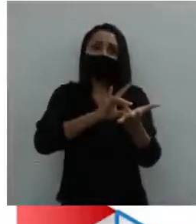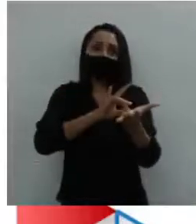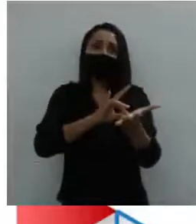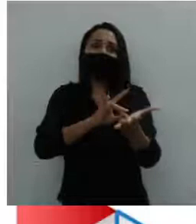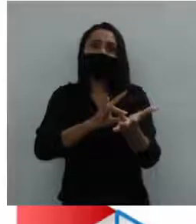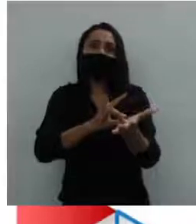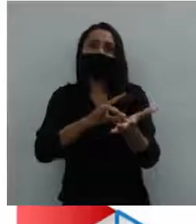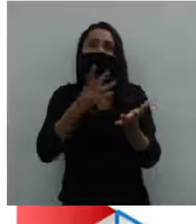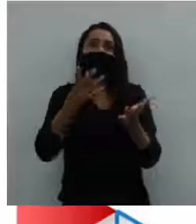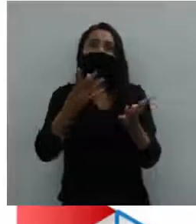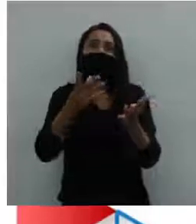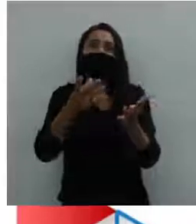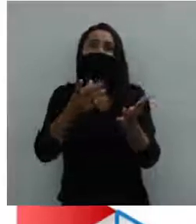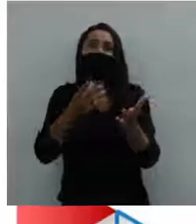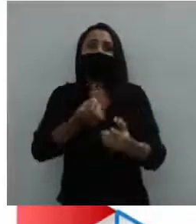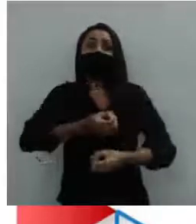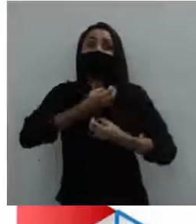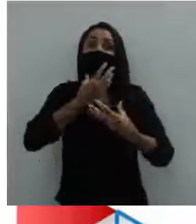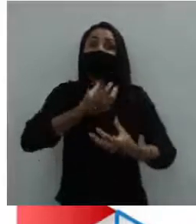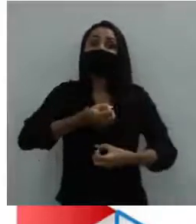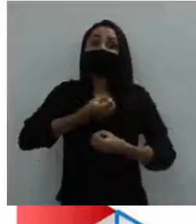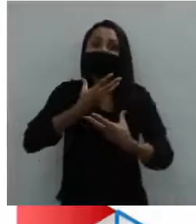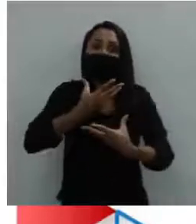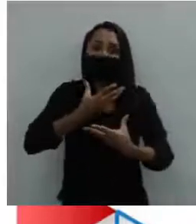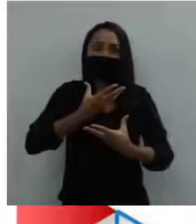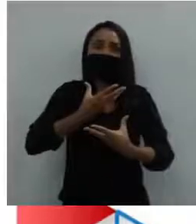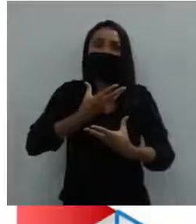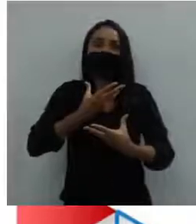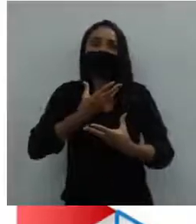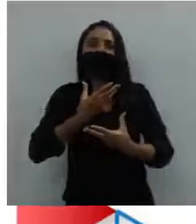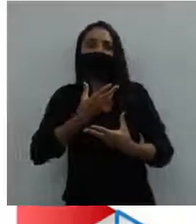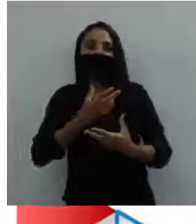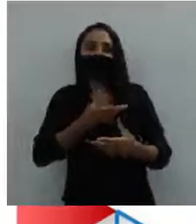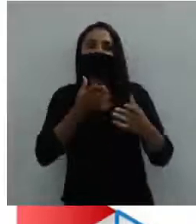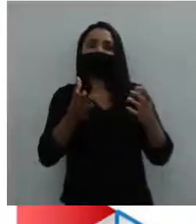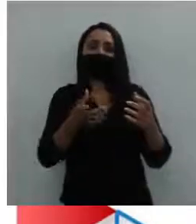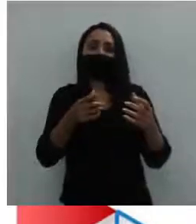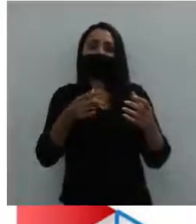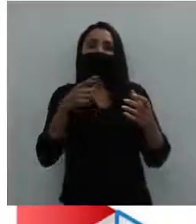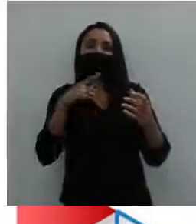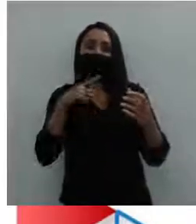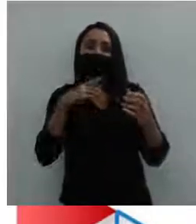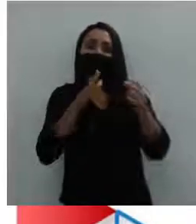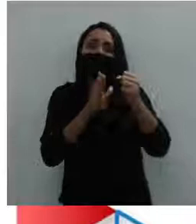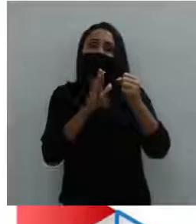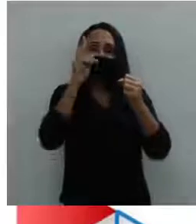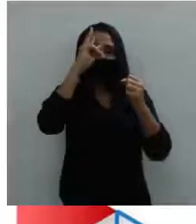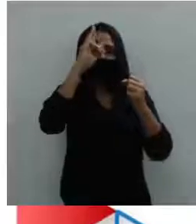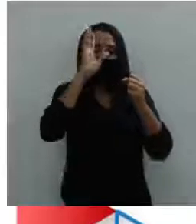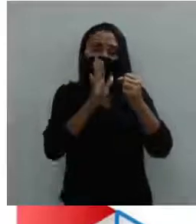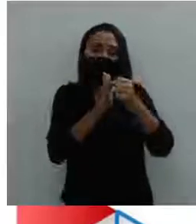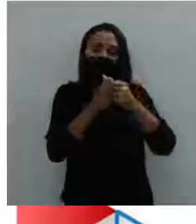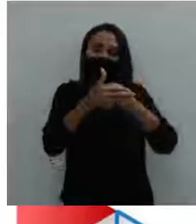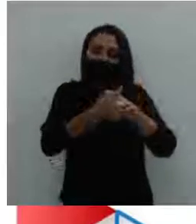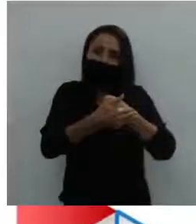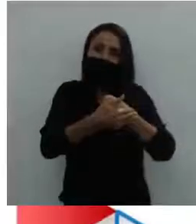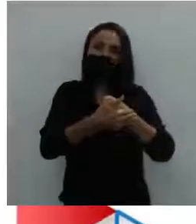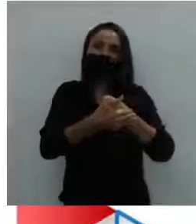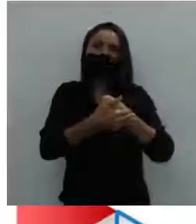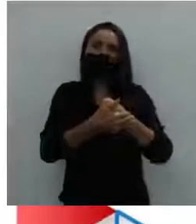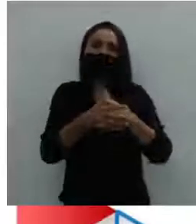maneira poética, podendo haver o quê? Subjetividade. Lembrar que subjetividade,